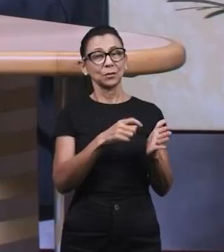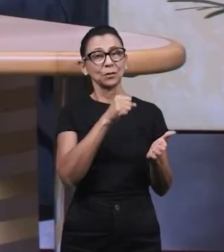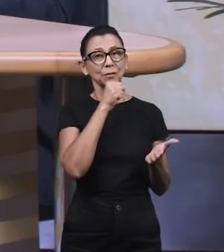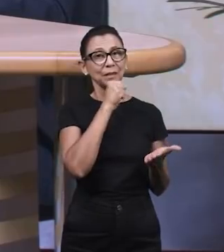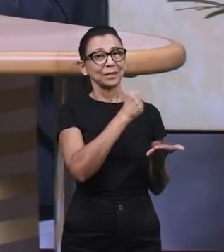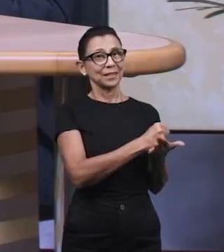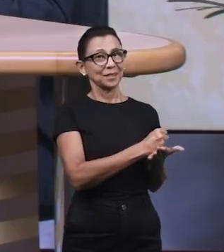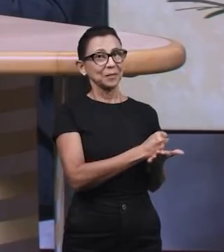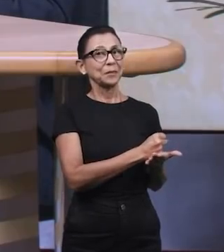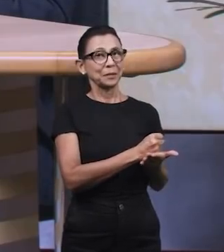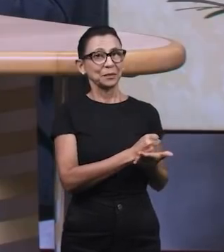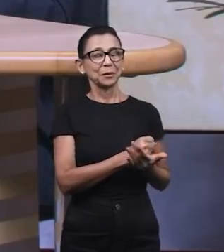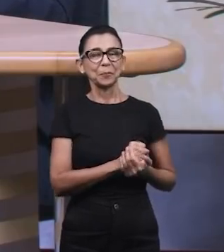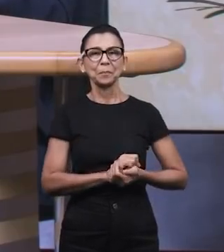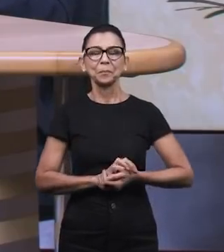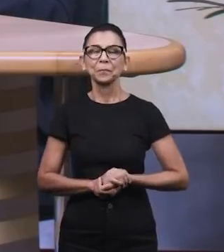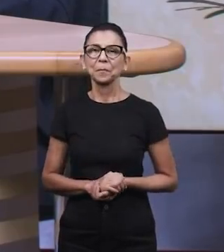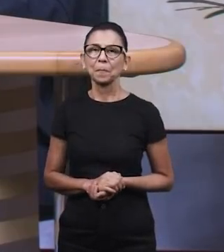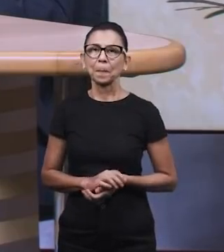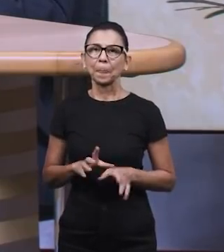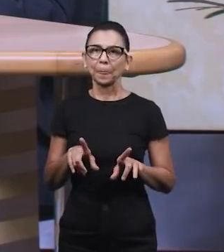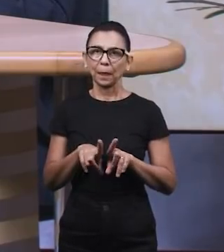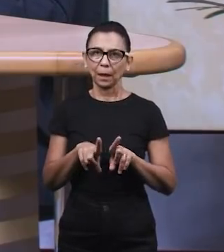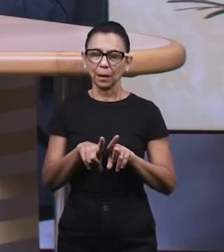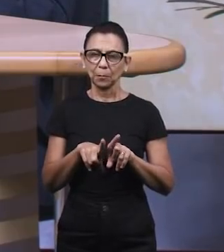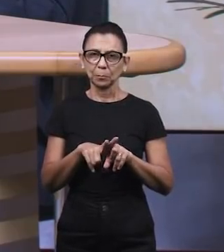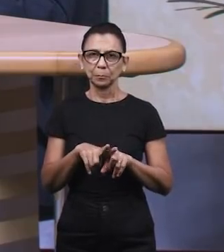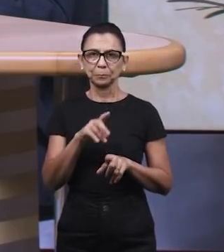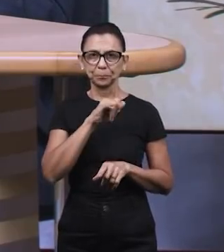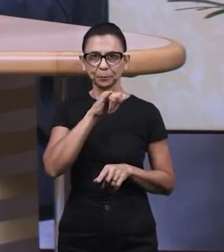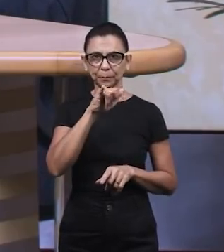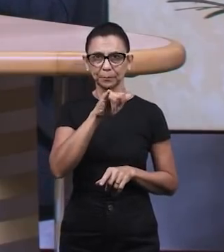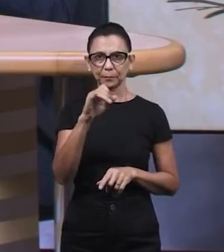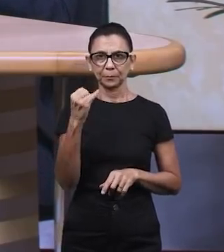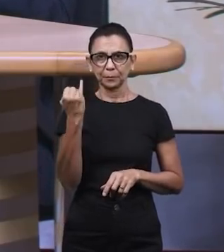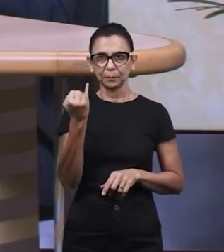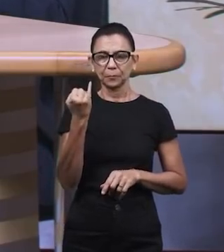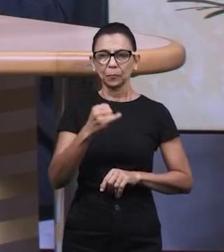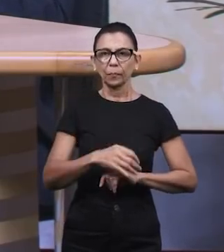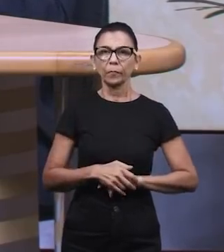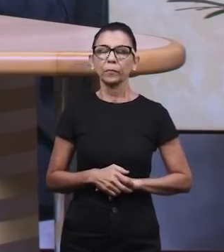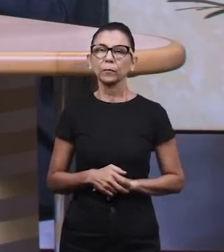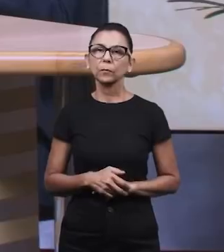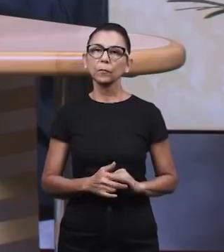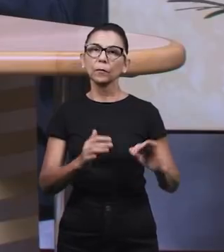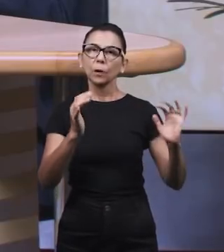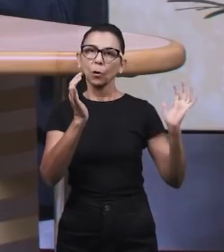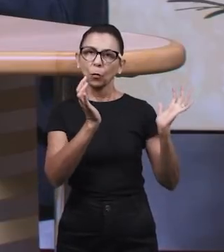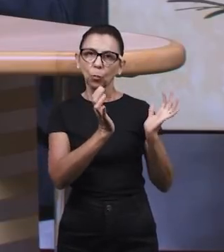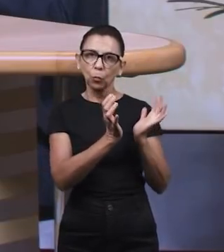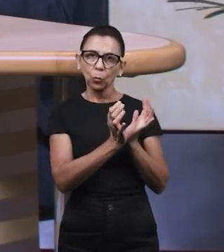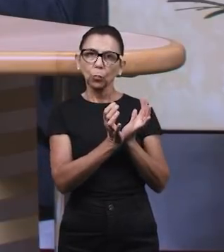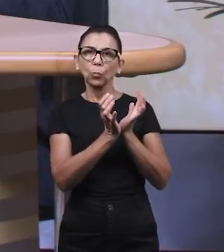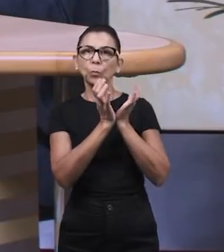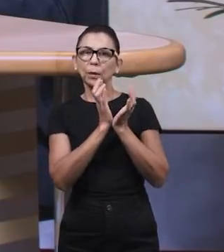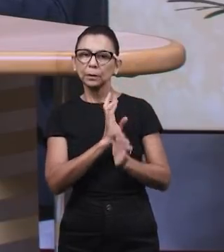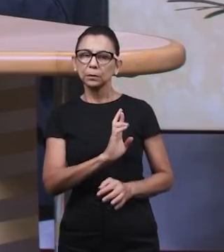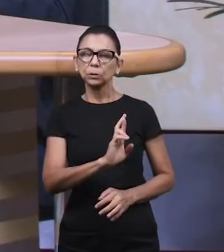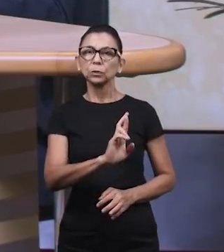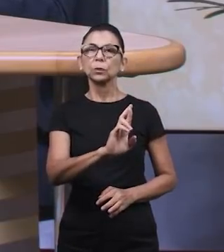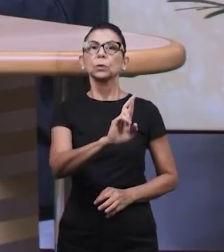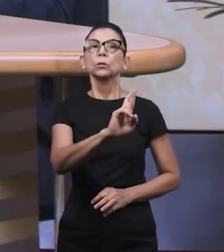detalhe interessante é que, até uma advertência para nós, pastor Josias, todas as pessoas, ou todo o grupo religioso que foi ao